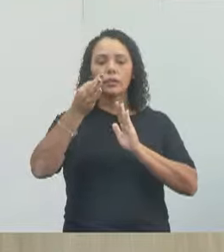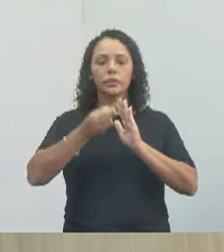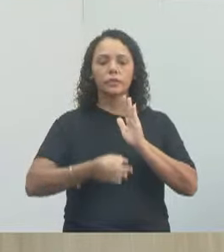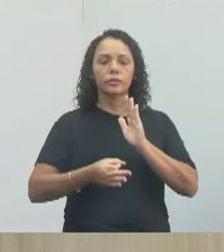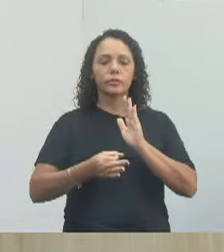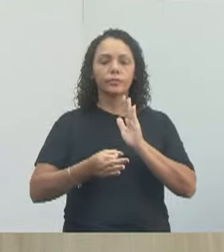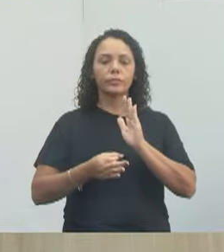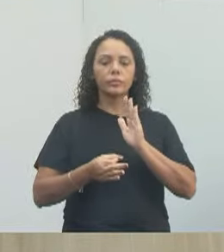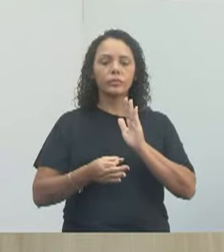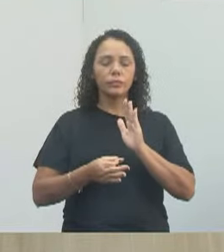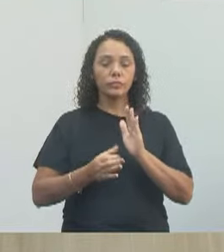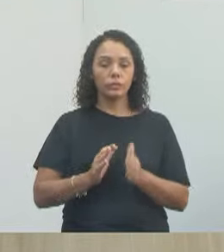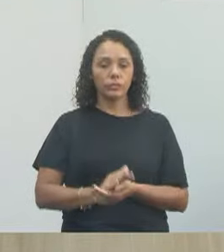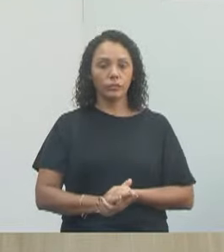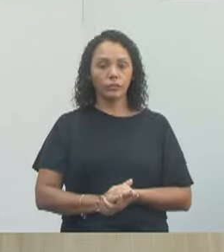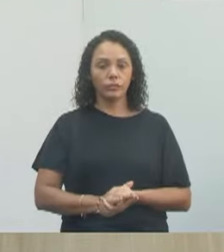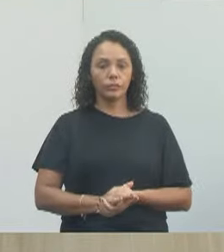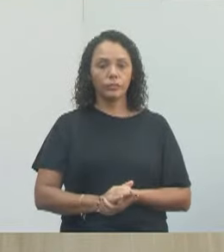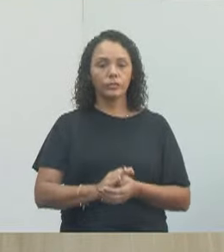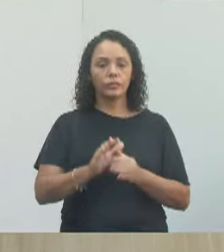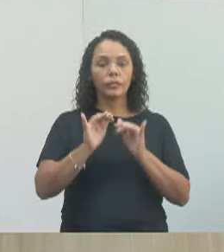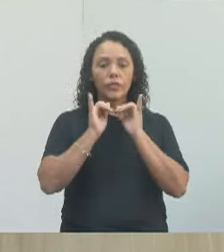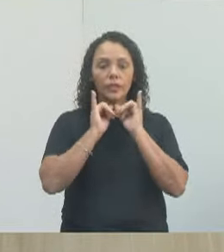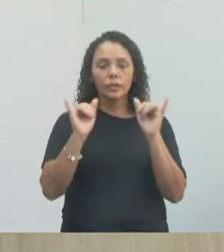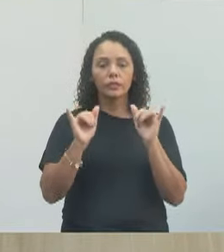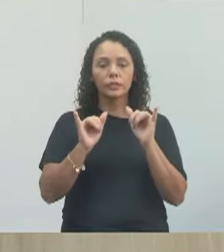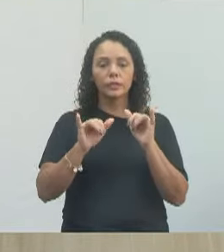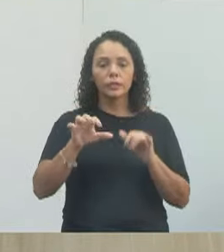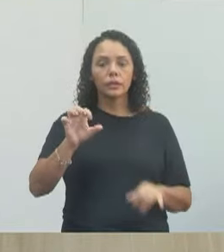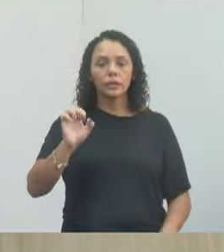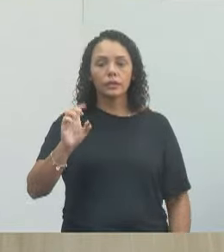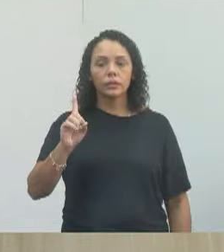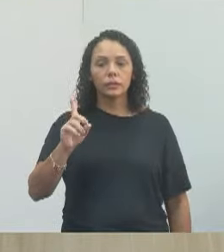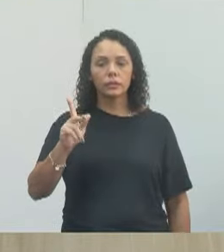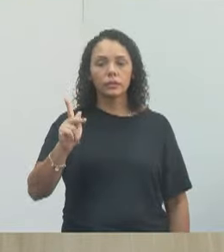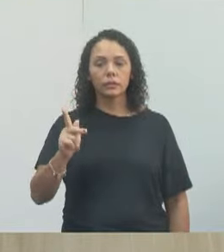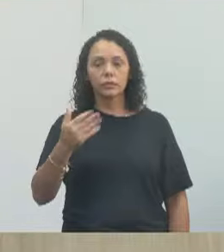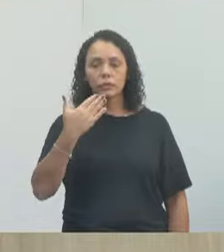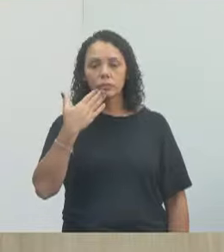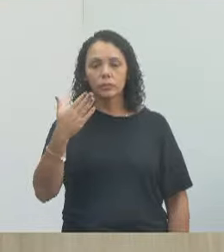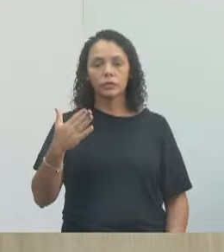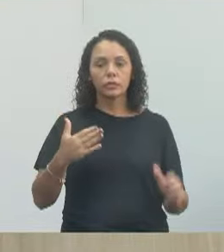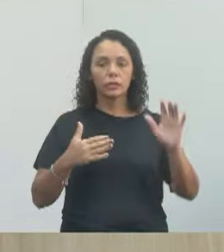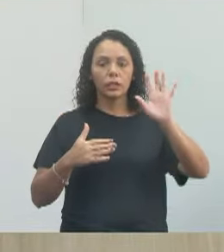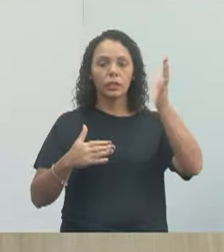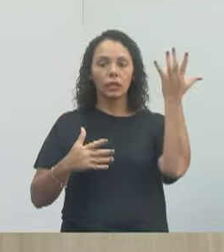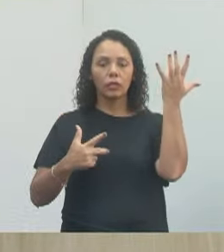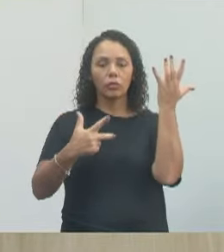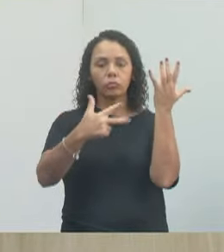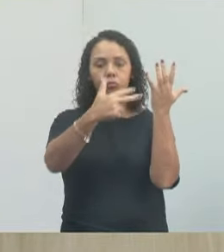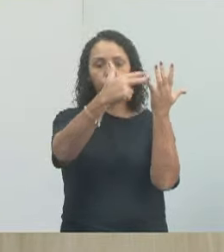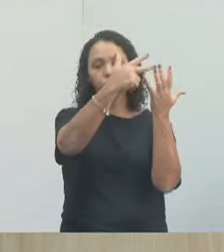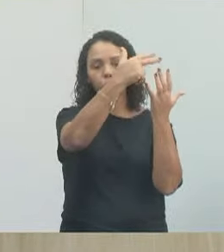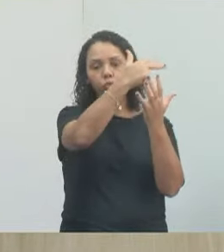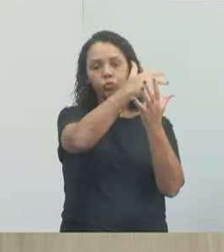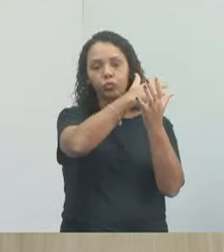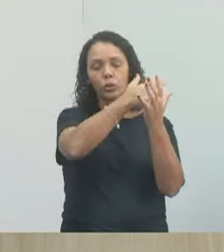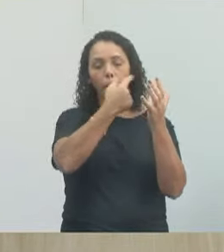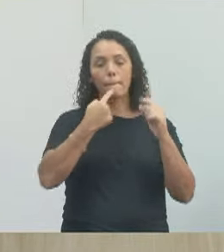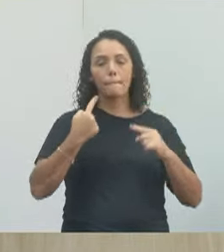formalidades regimentais seja oficializado a EDP solicitando po de árvor lugar se encontram